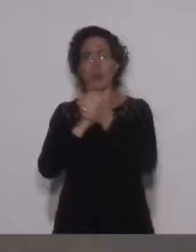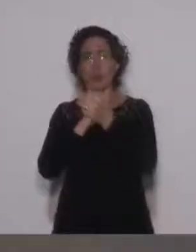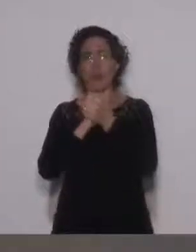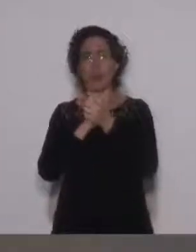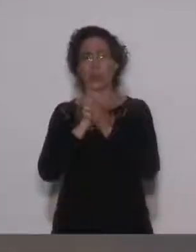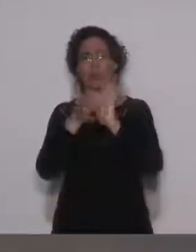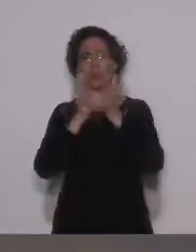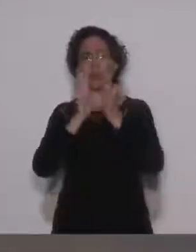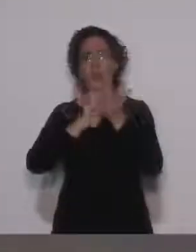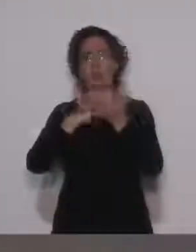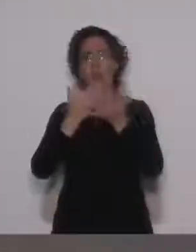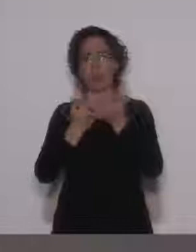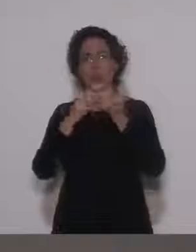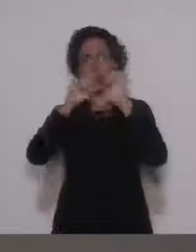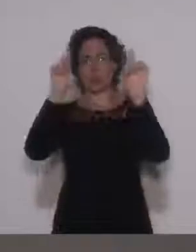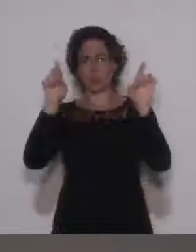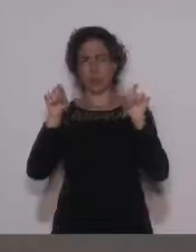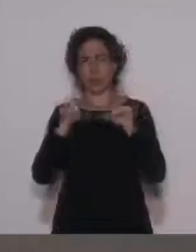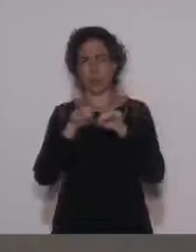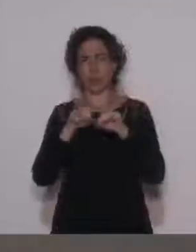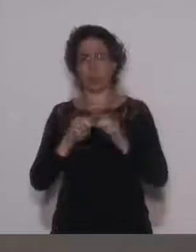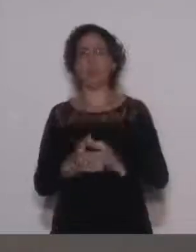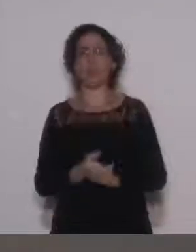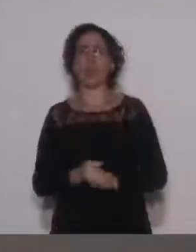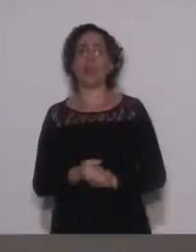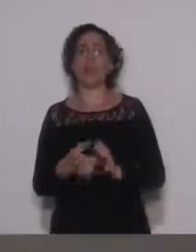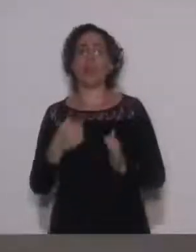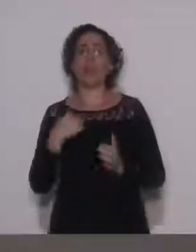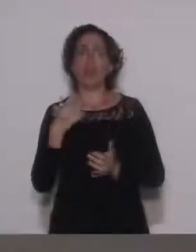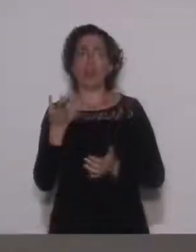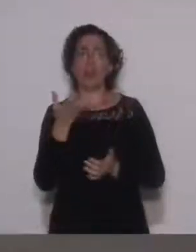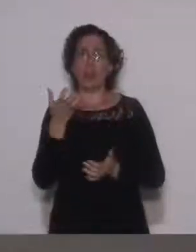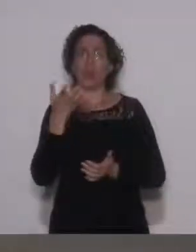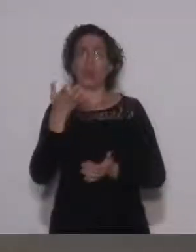da Libras. Quero falar um pouquinho, quero iniciar minha fala